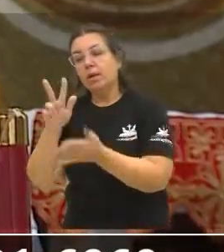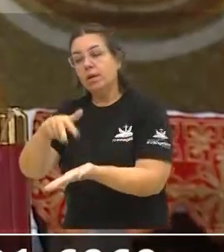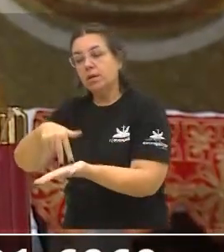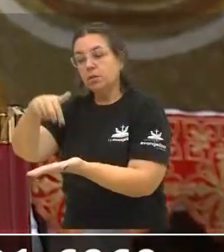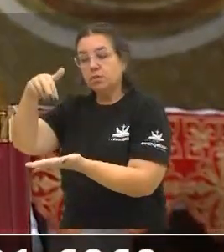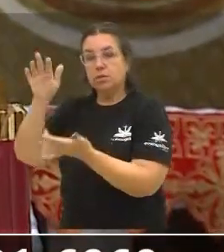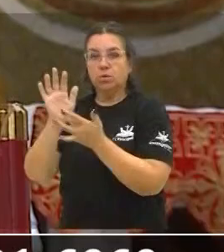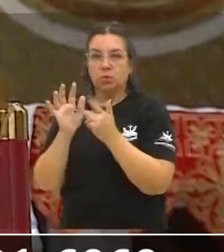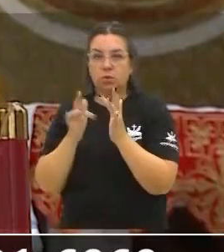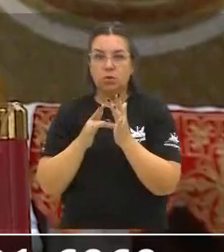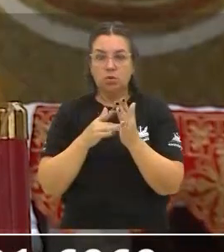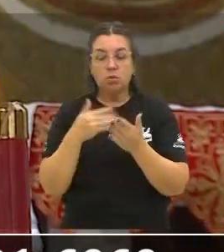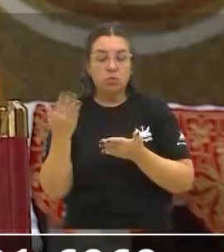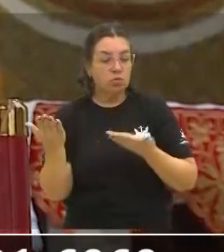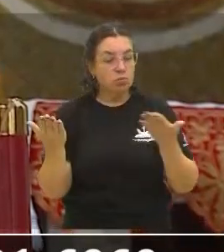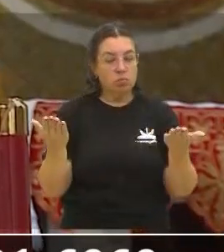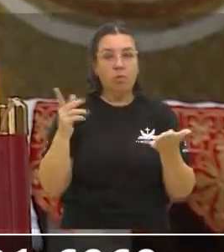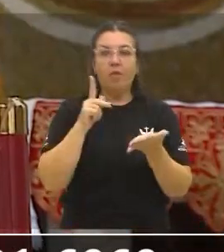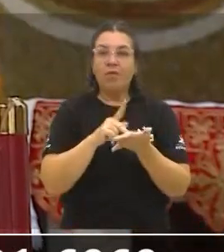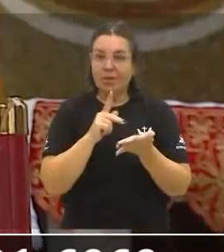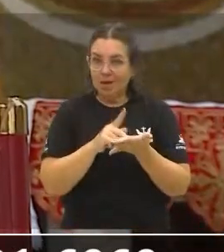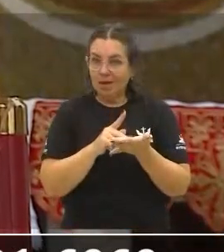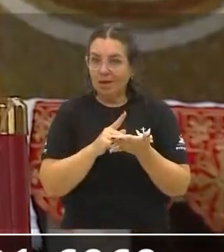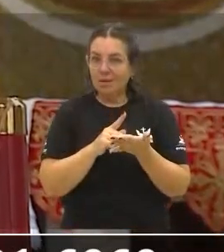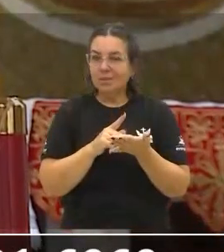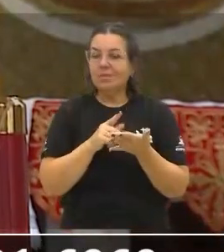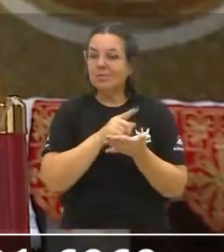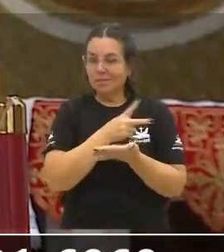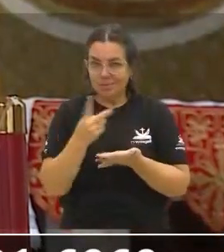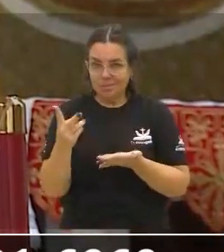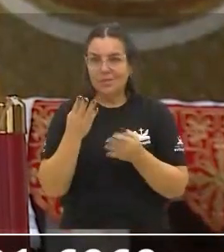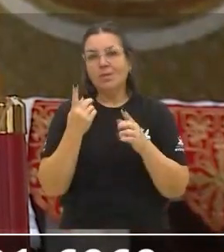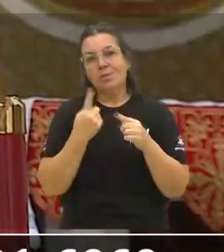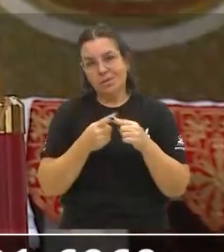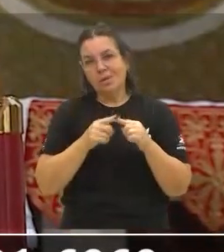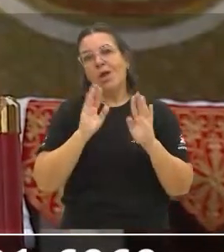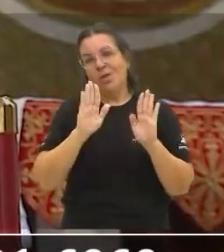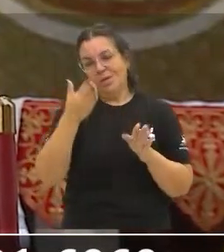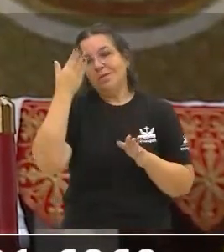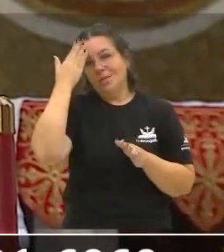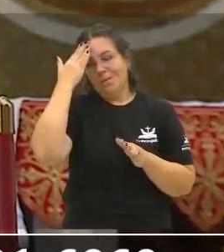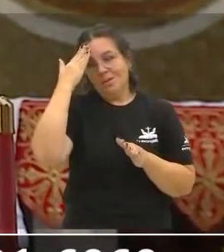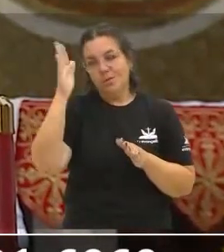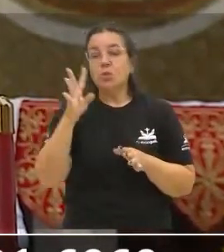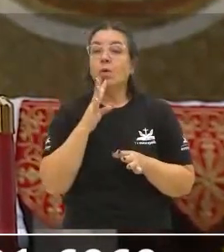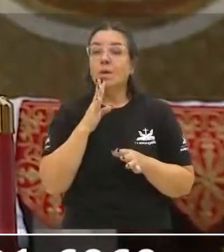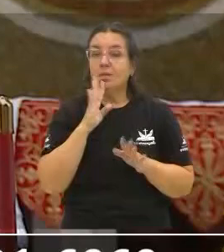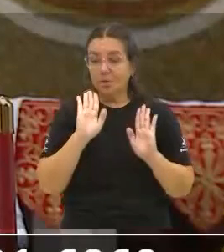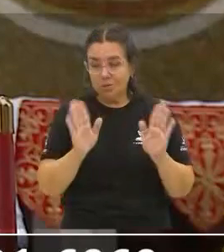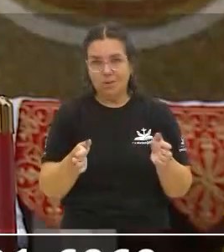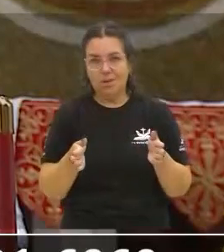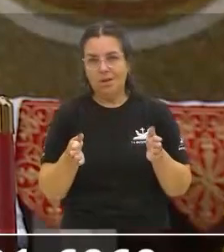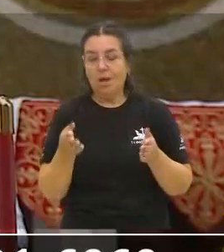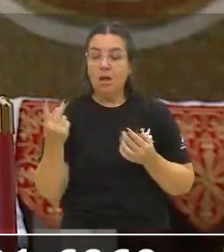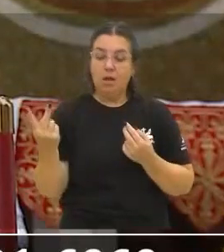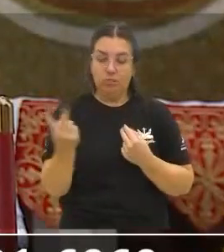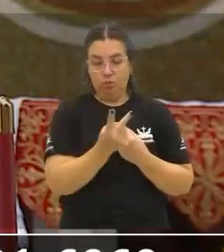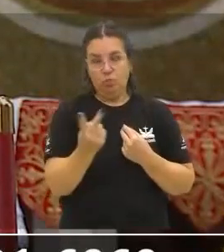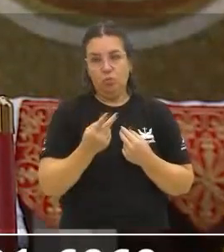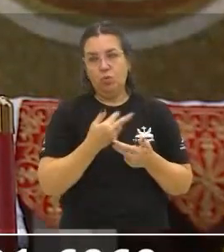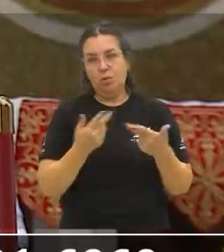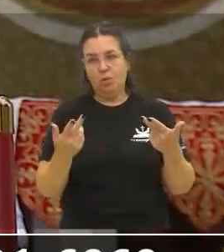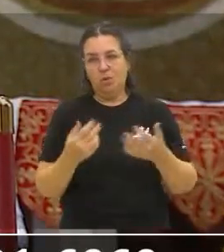verdades da mesma realidade, duas consequências da mesma